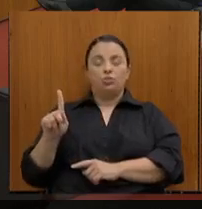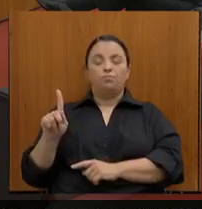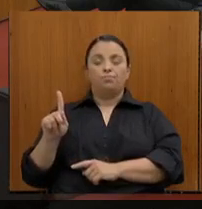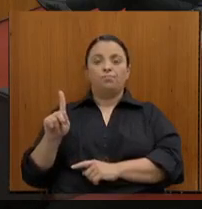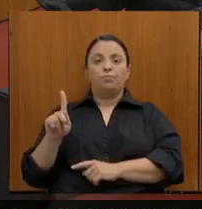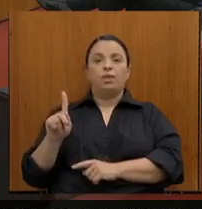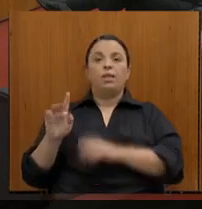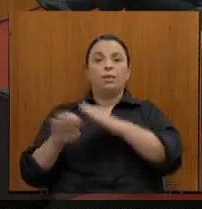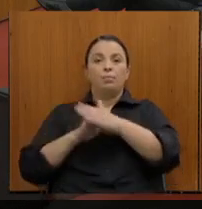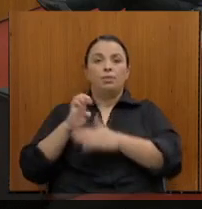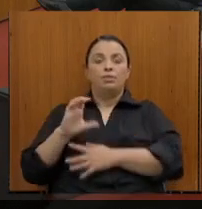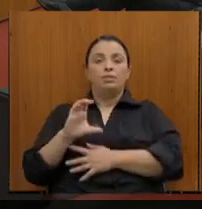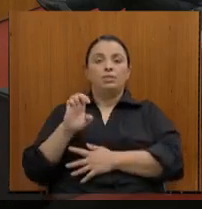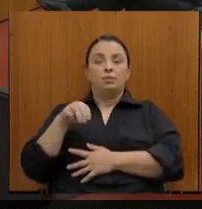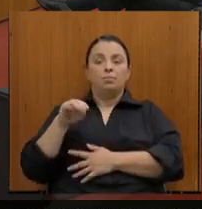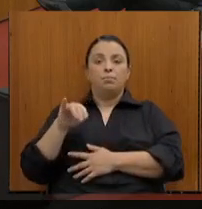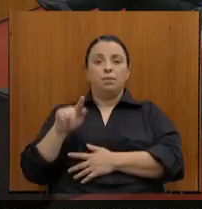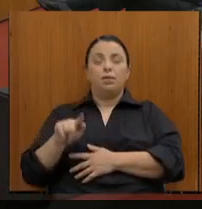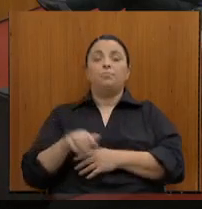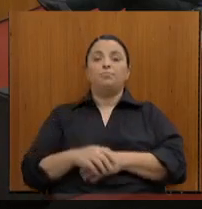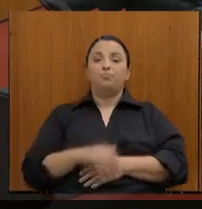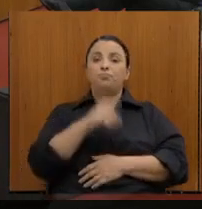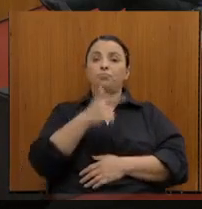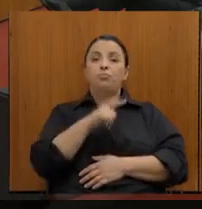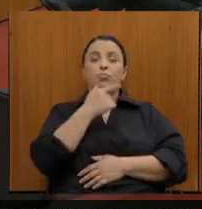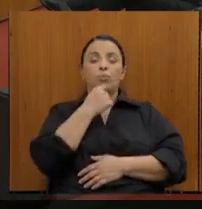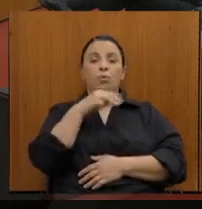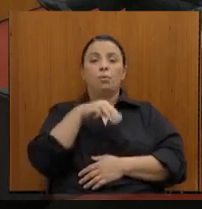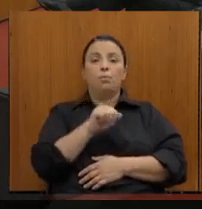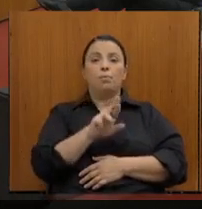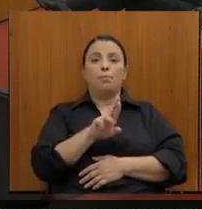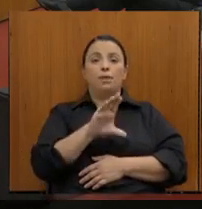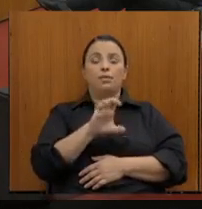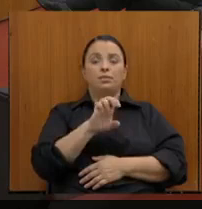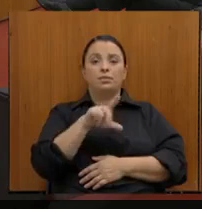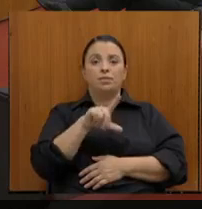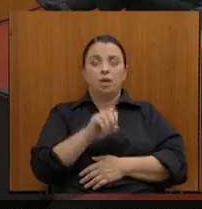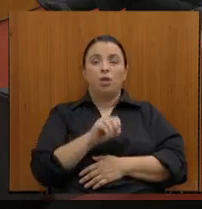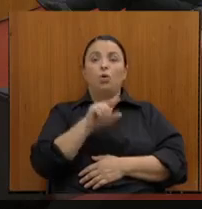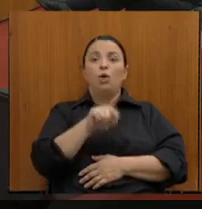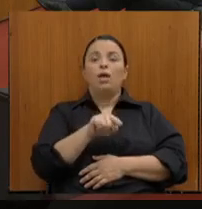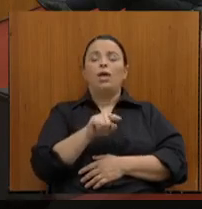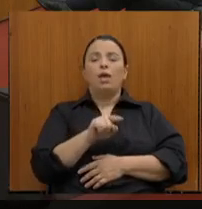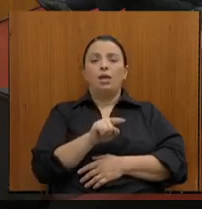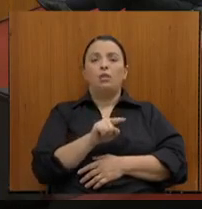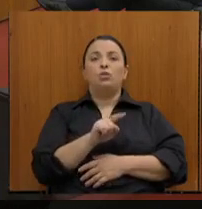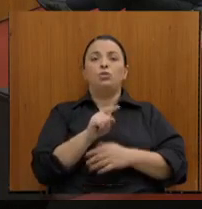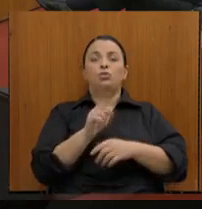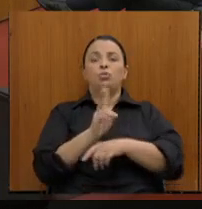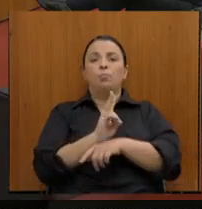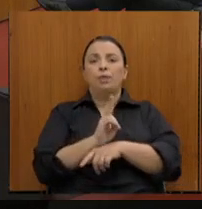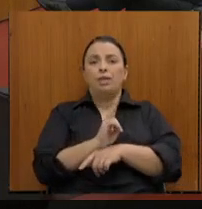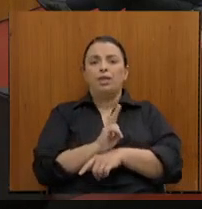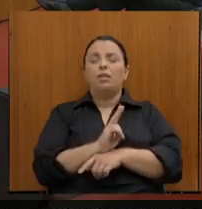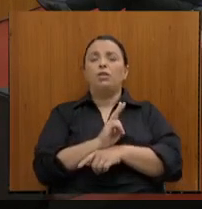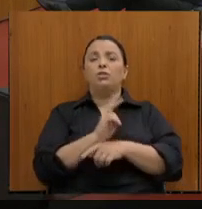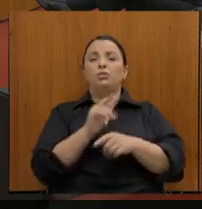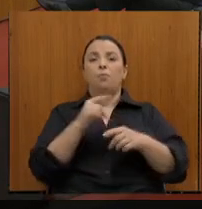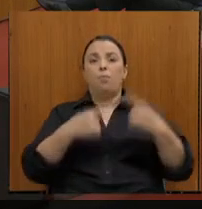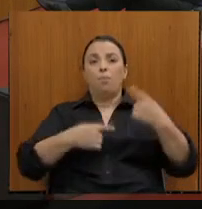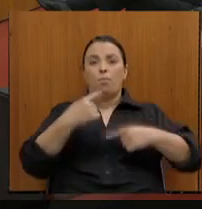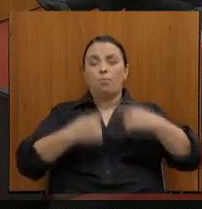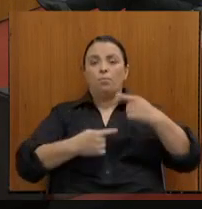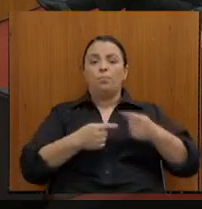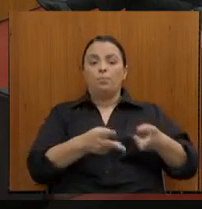Marcelo Ladeira Moreira da Costa superintendente de política mini área energética e Logística da secretaria